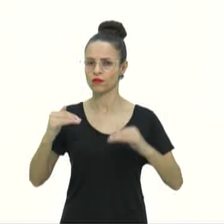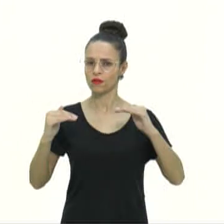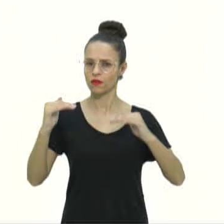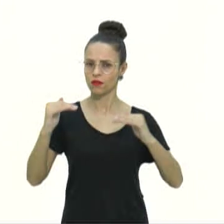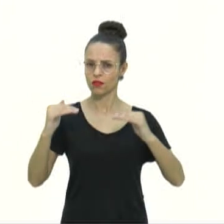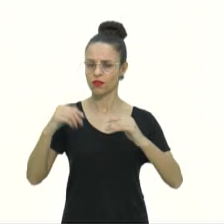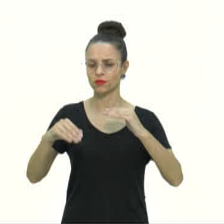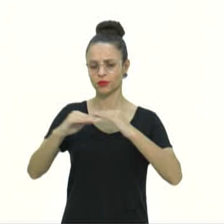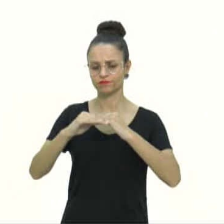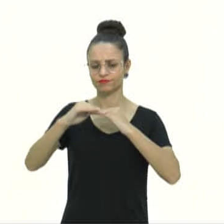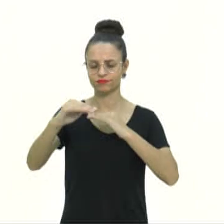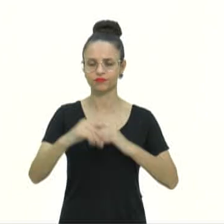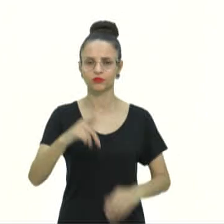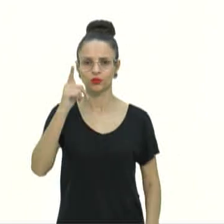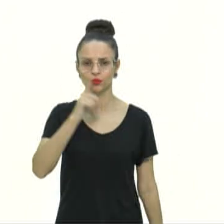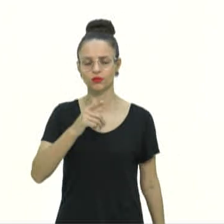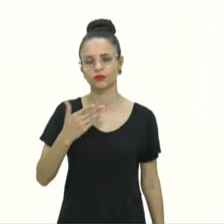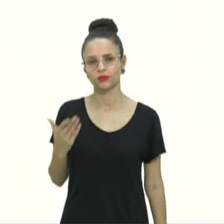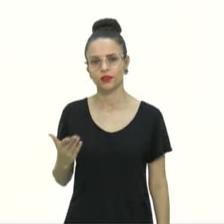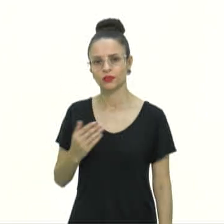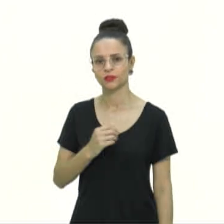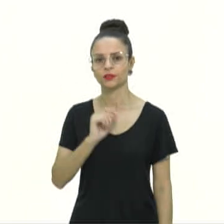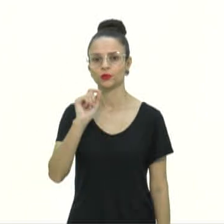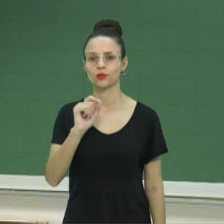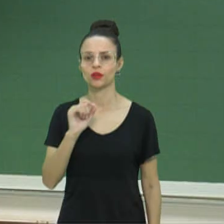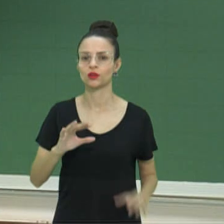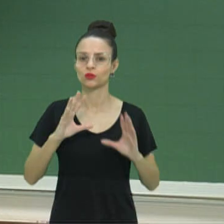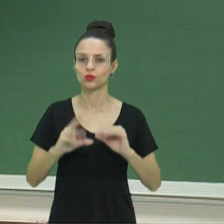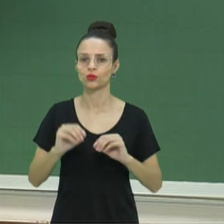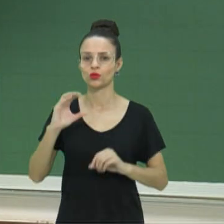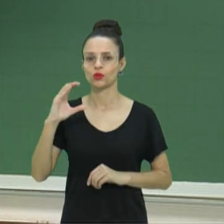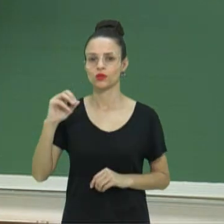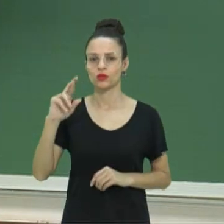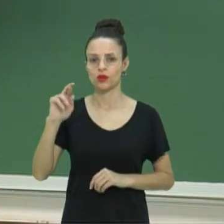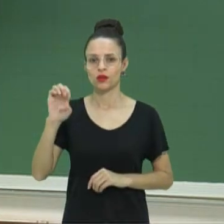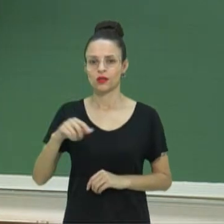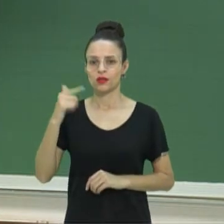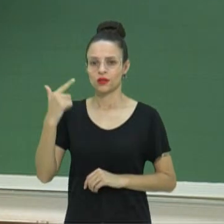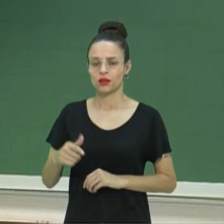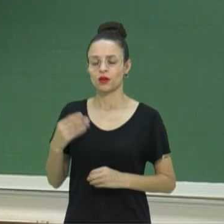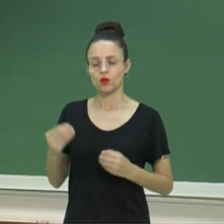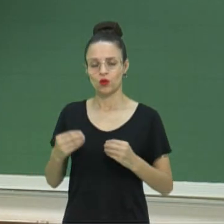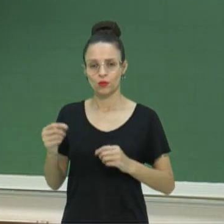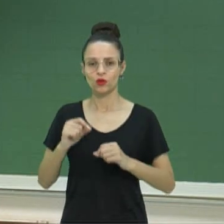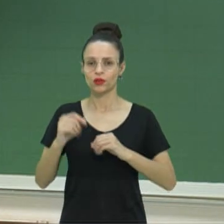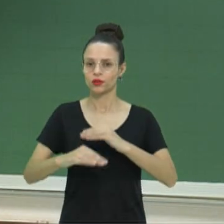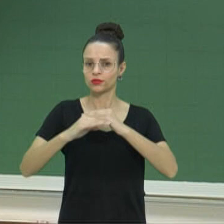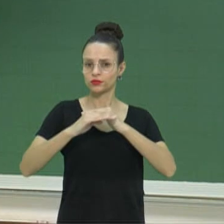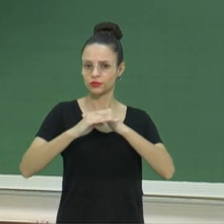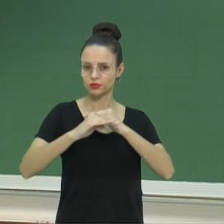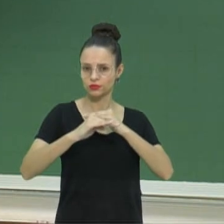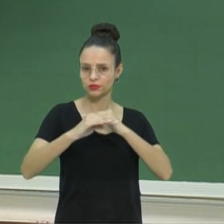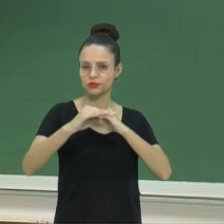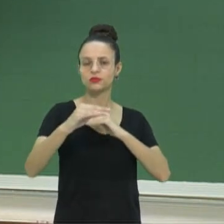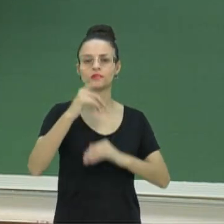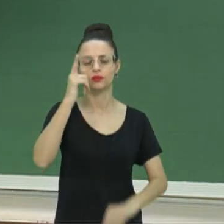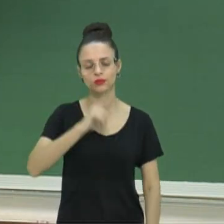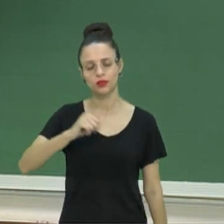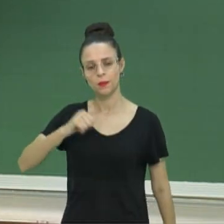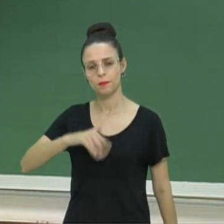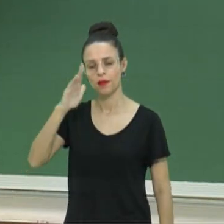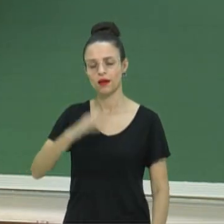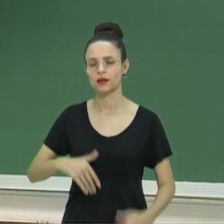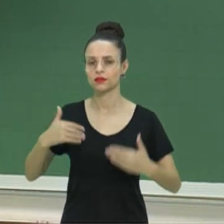a estabilidade, né? Então aqui entra toda a situação do core novamente, né? Então, como ele vai aumentar a estabilidade, precisa trabalhar mais